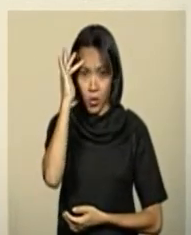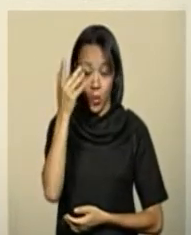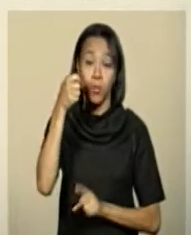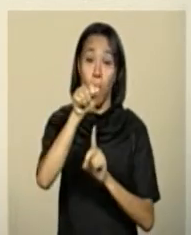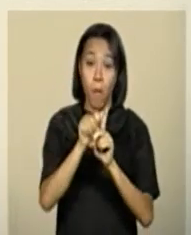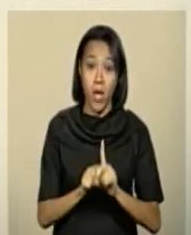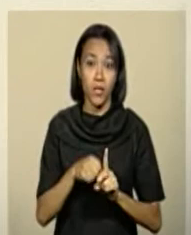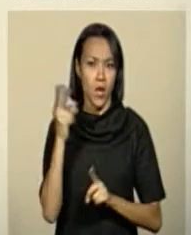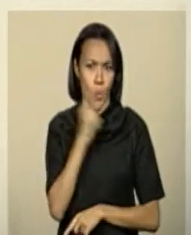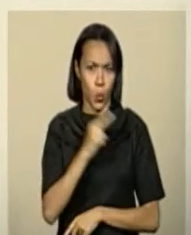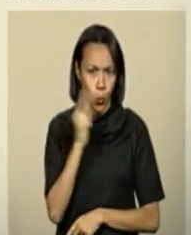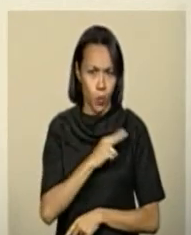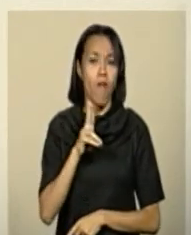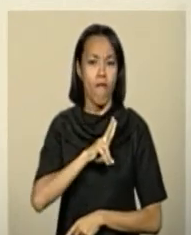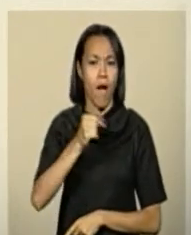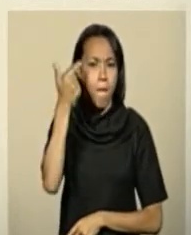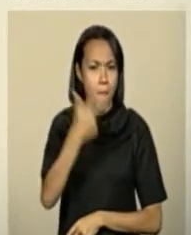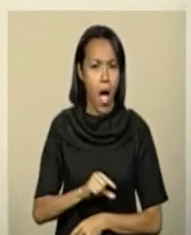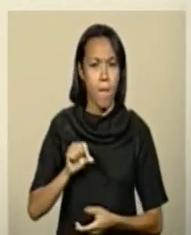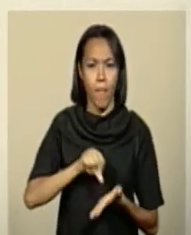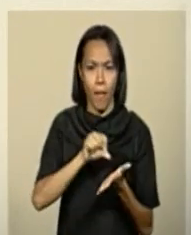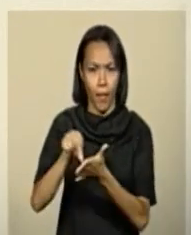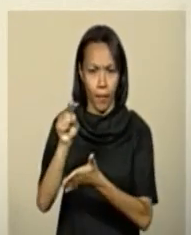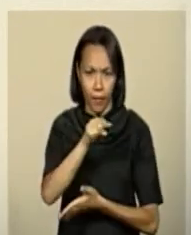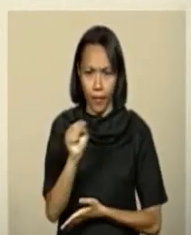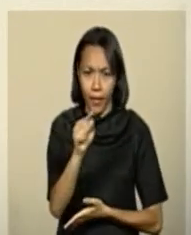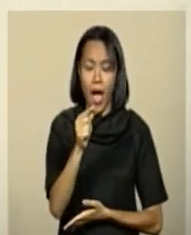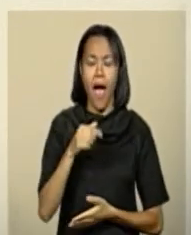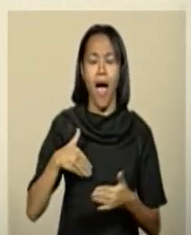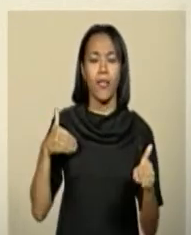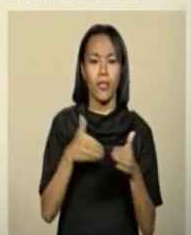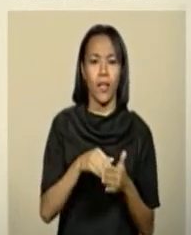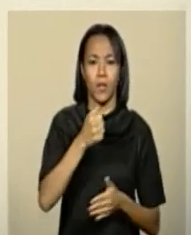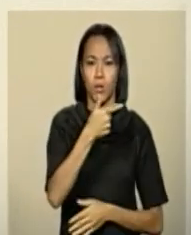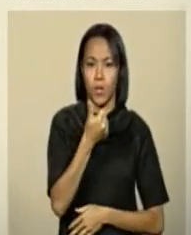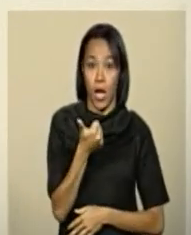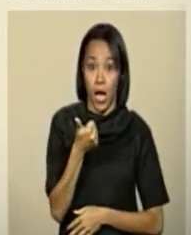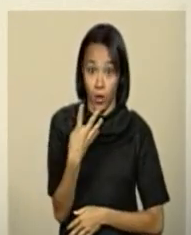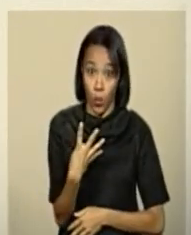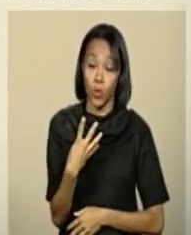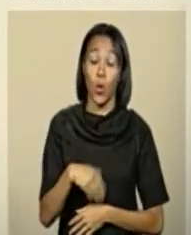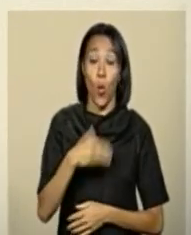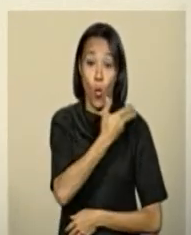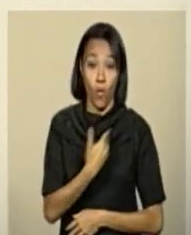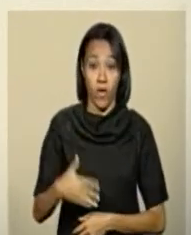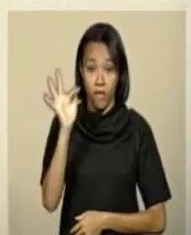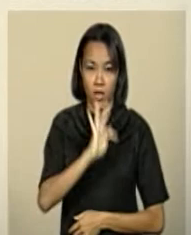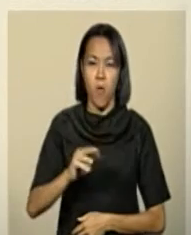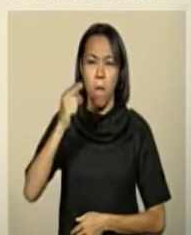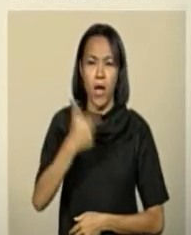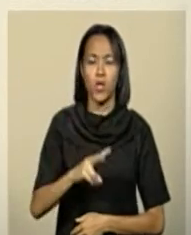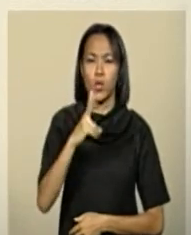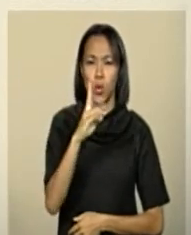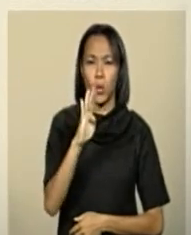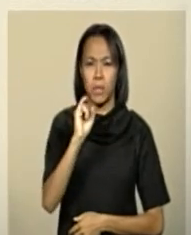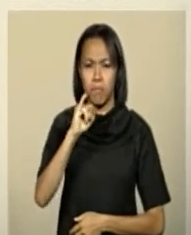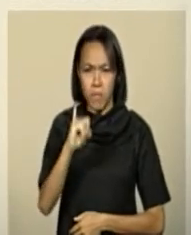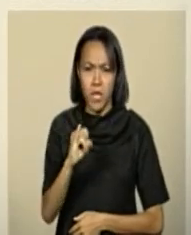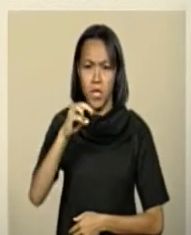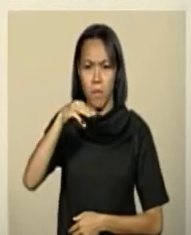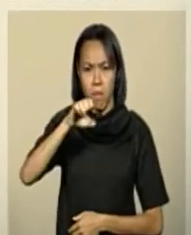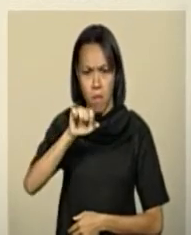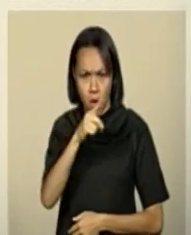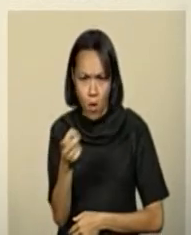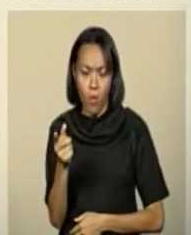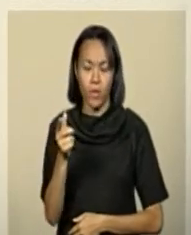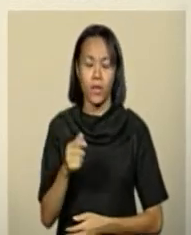logo, logo nós vamos ter mais UPAs. Até 2014, o governo federal vai investir 2 bilhões e 700 milhões